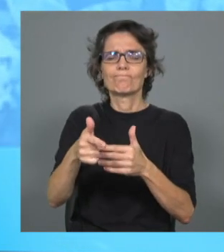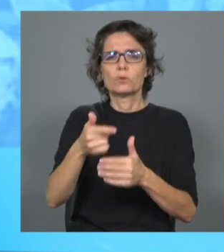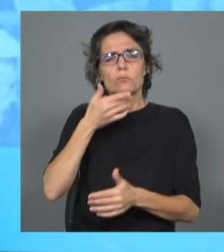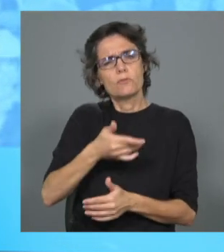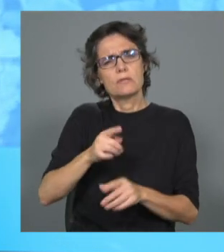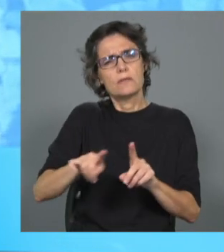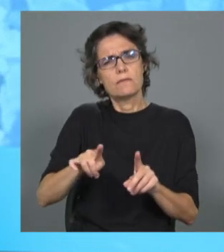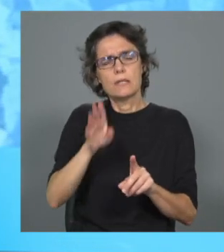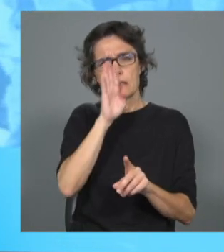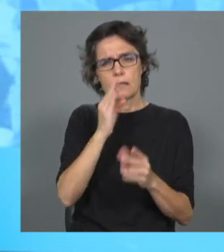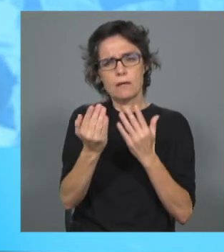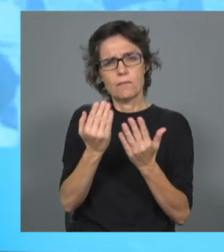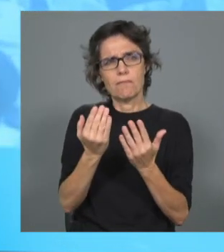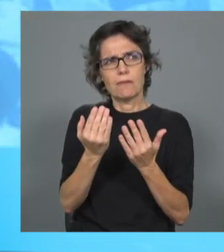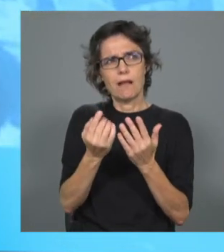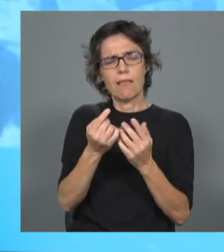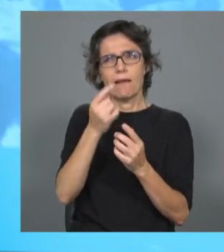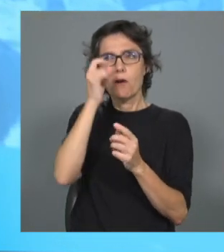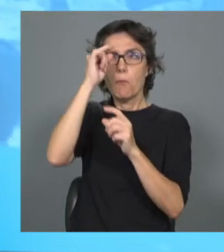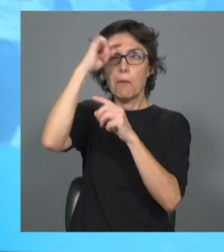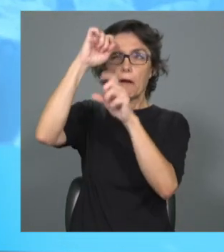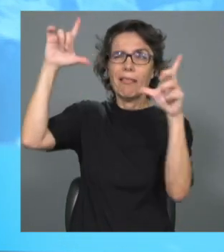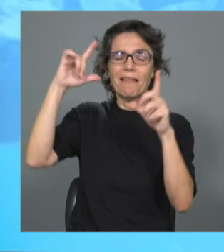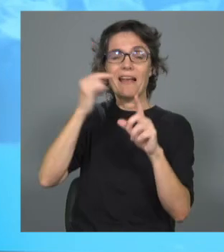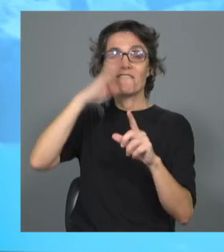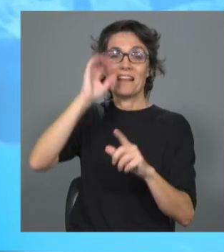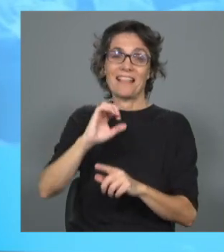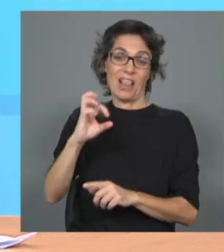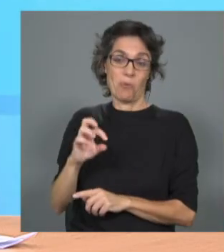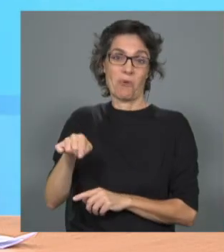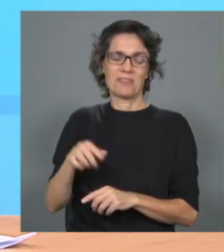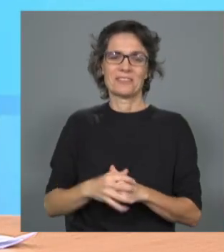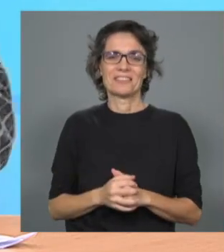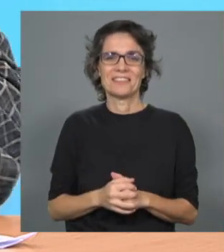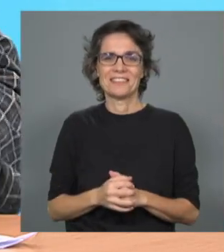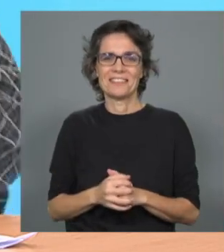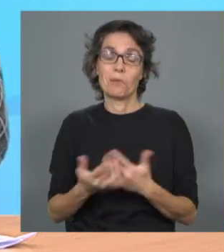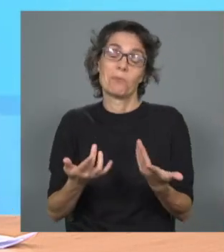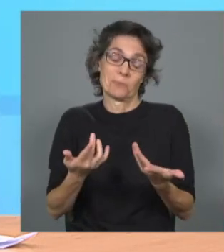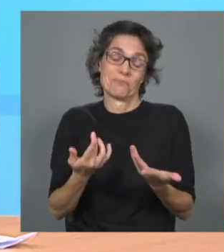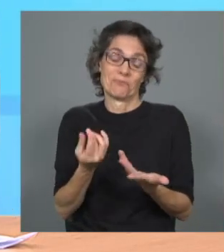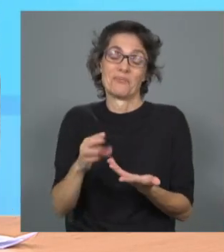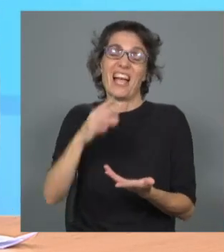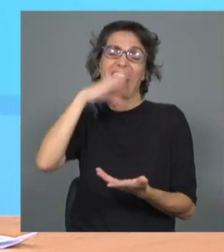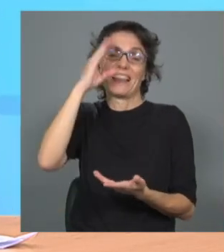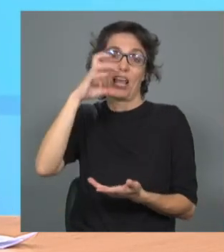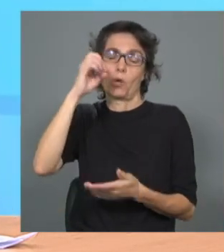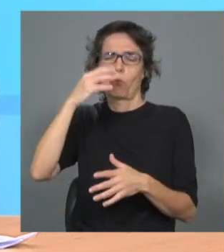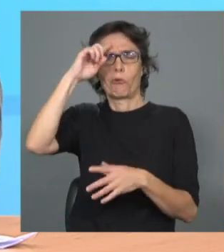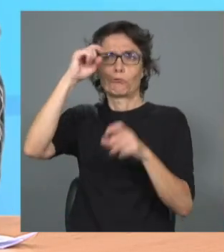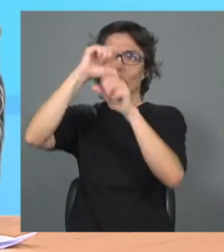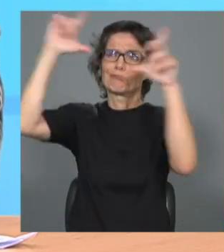diferente daquela que um dia idealizou aos 8 anos de idade? Aos 8 anos não se tem grandes ideias sobre o que será a